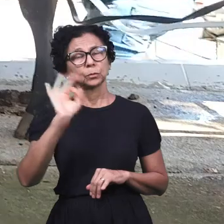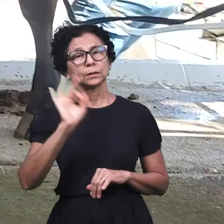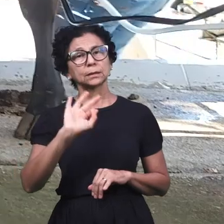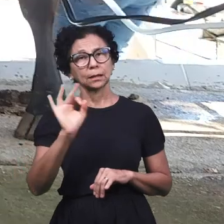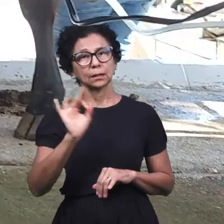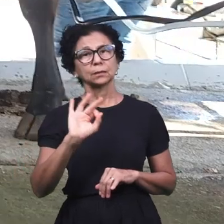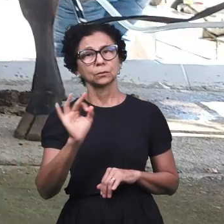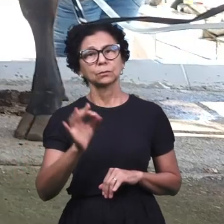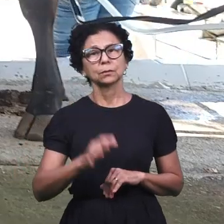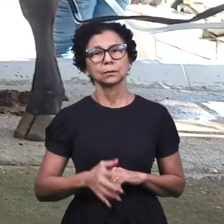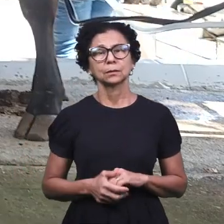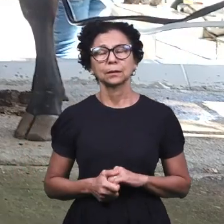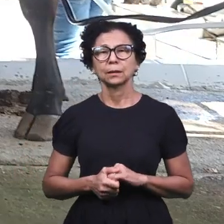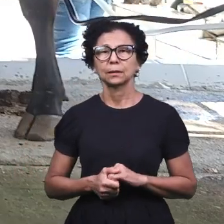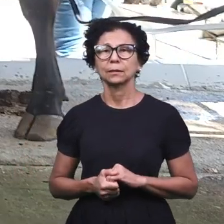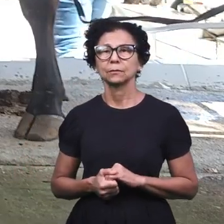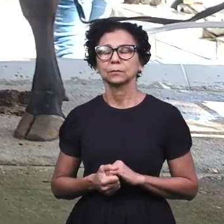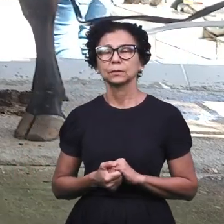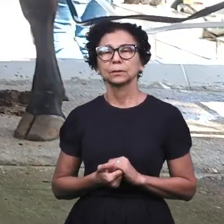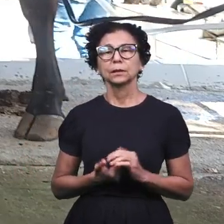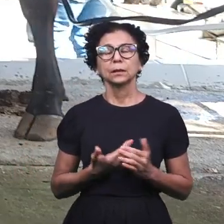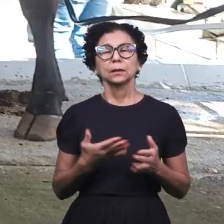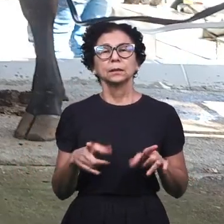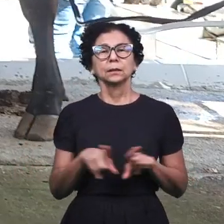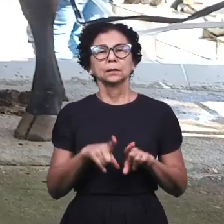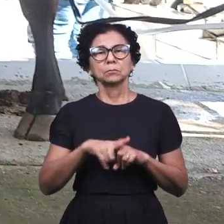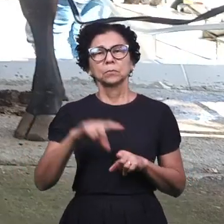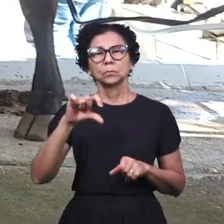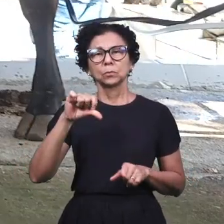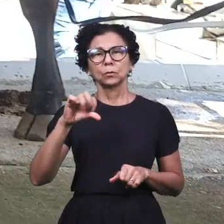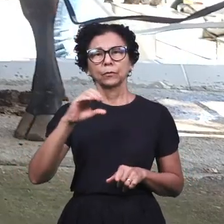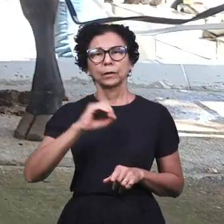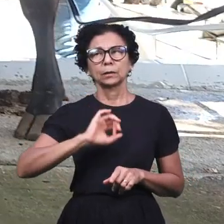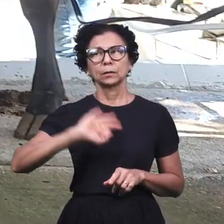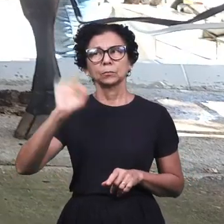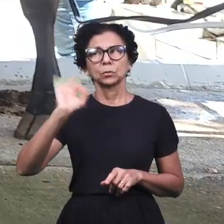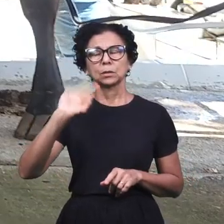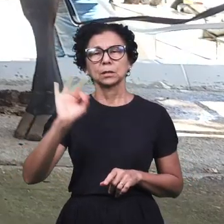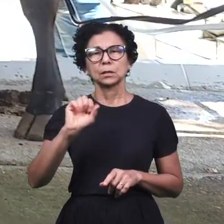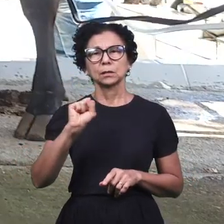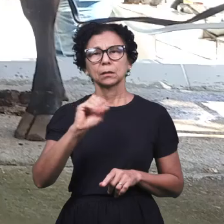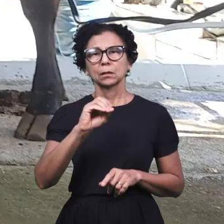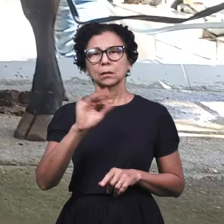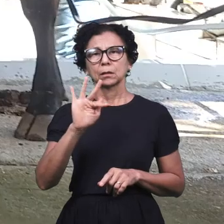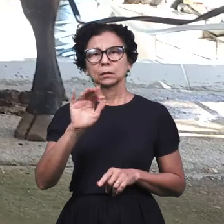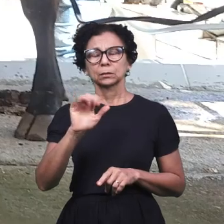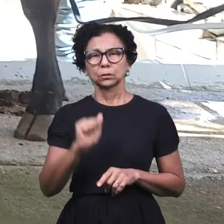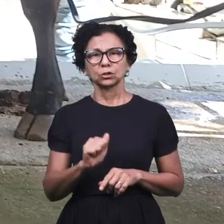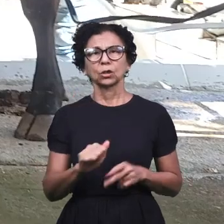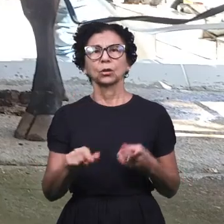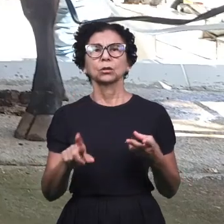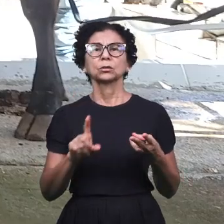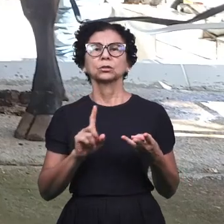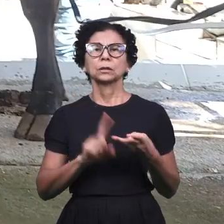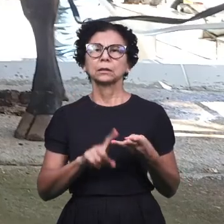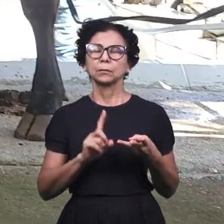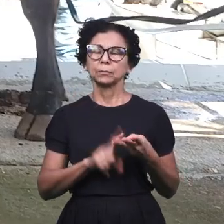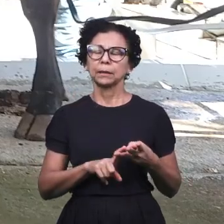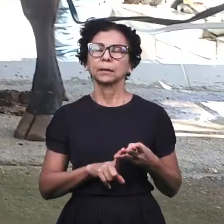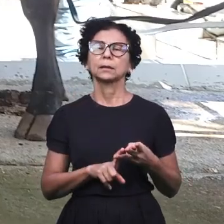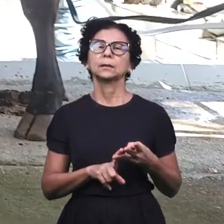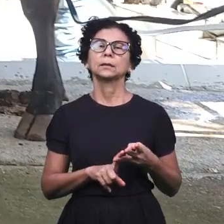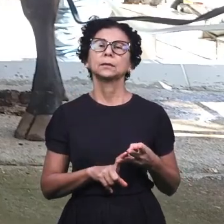comparar, o milho é mais de 90% de energia de NDT, a soja estava quase de 80%, que também é mais